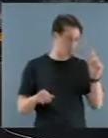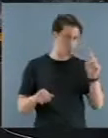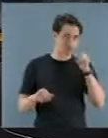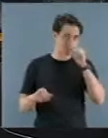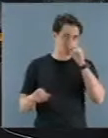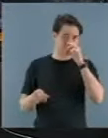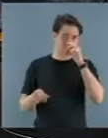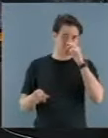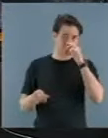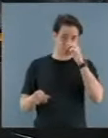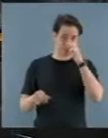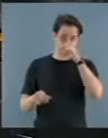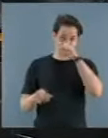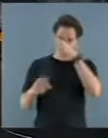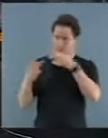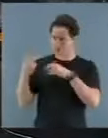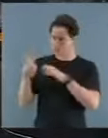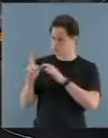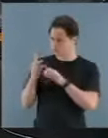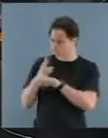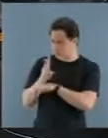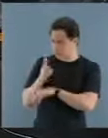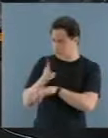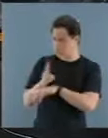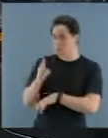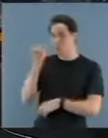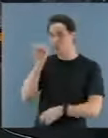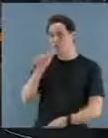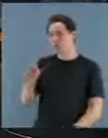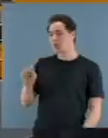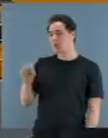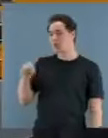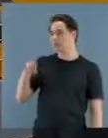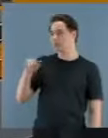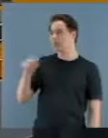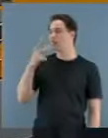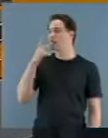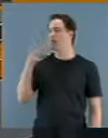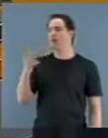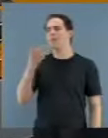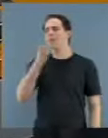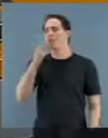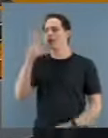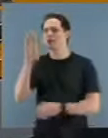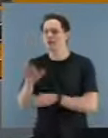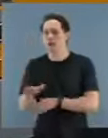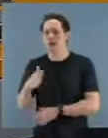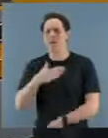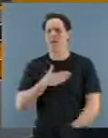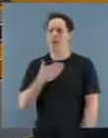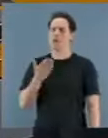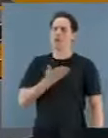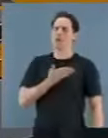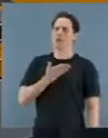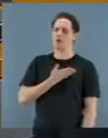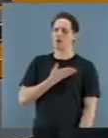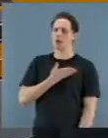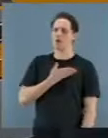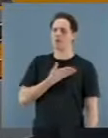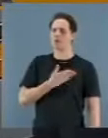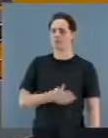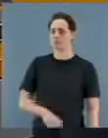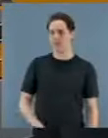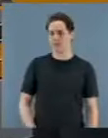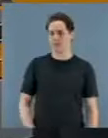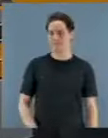na sua lista de WhatsApp, o senhor não lembra. A dona Sônia diz, boa tarde, meu amigão. O senhor não lembra, o senhor tem uma amigona e não lembra.